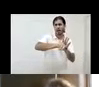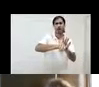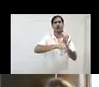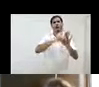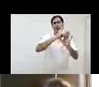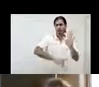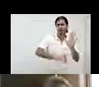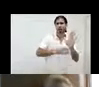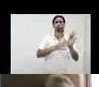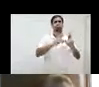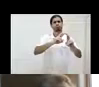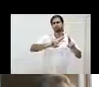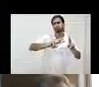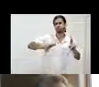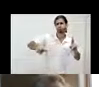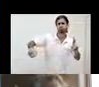Poderíamos,